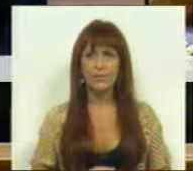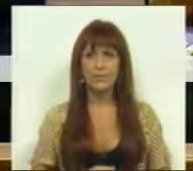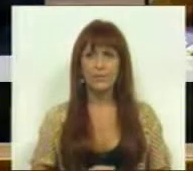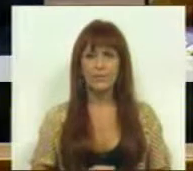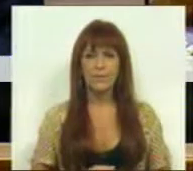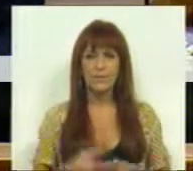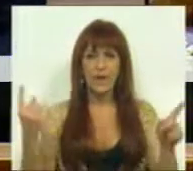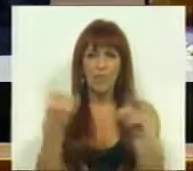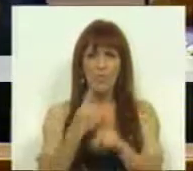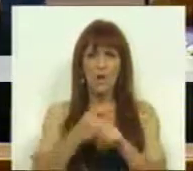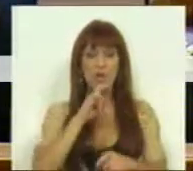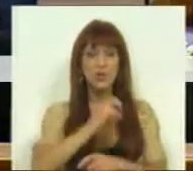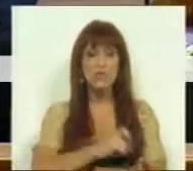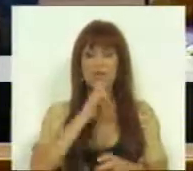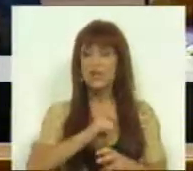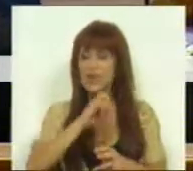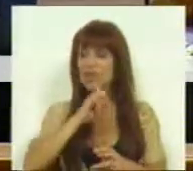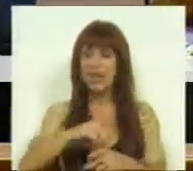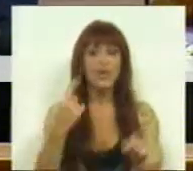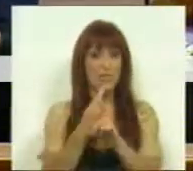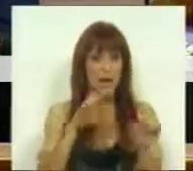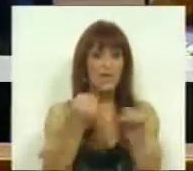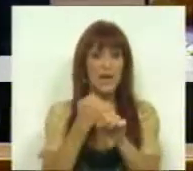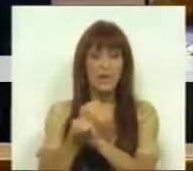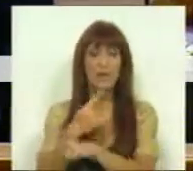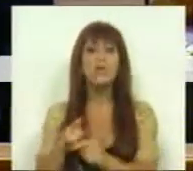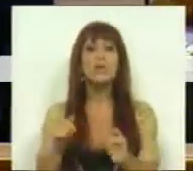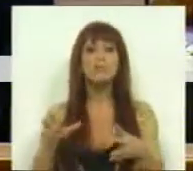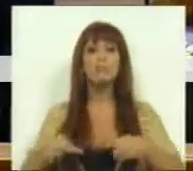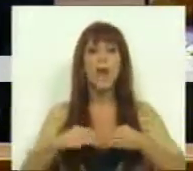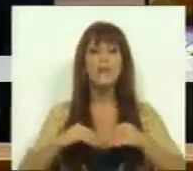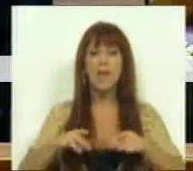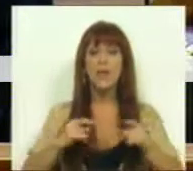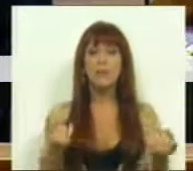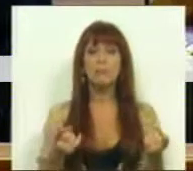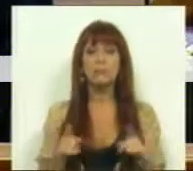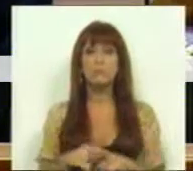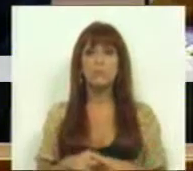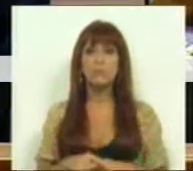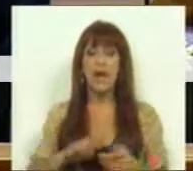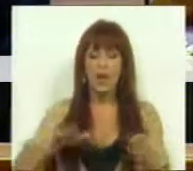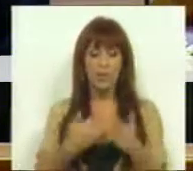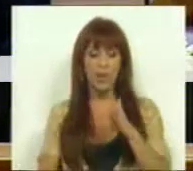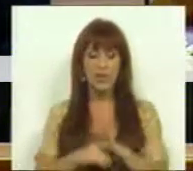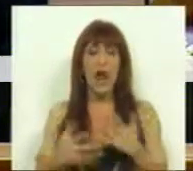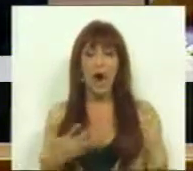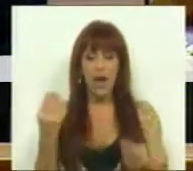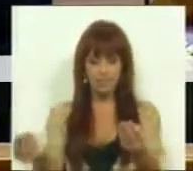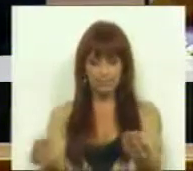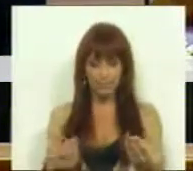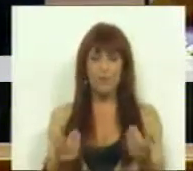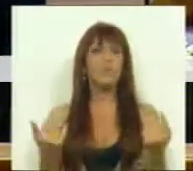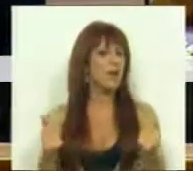E vários dos avisos que foram feitos pelas várias entidades foram acolhidos na proposta de lei que agora aparece.